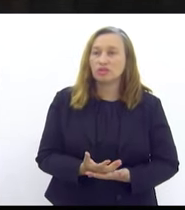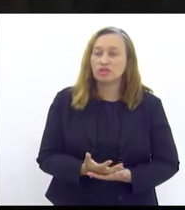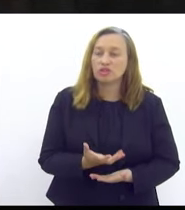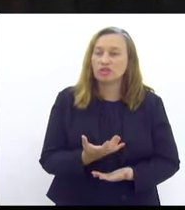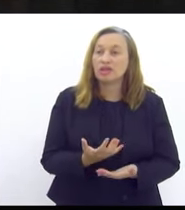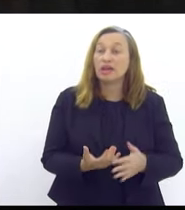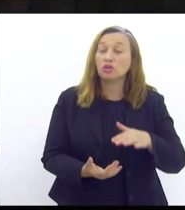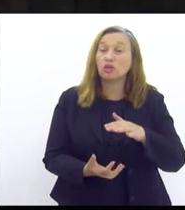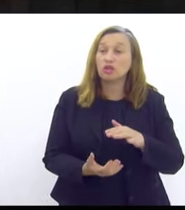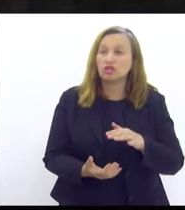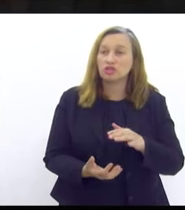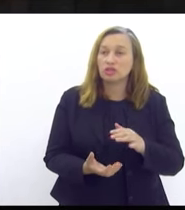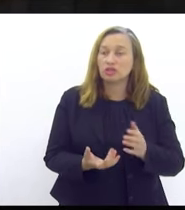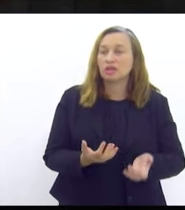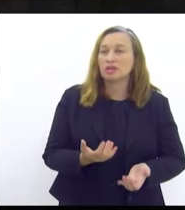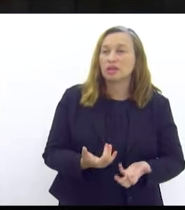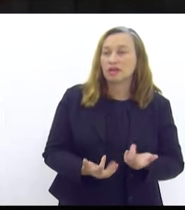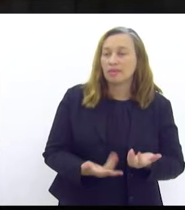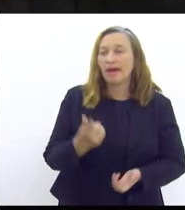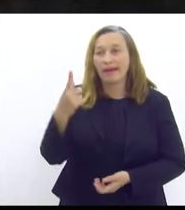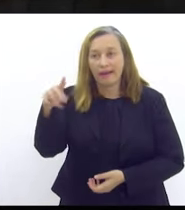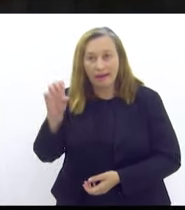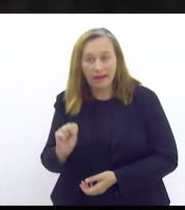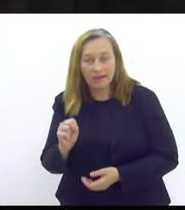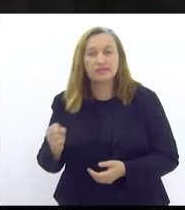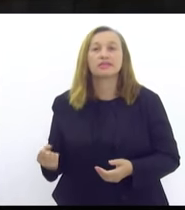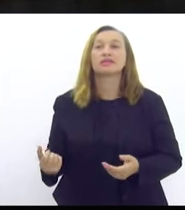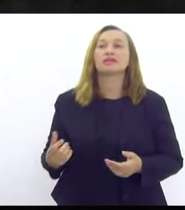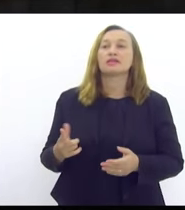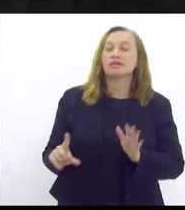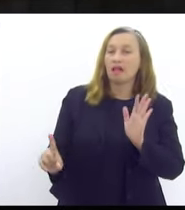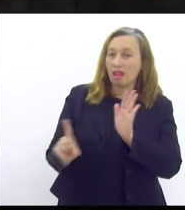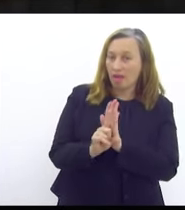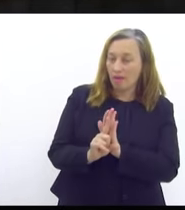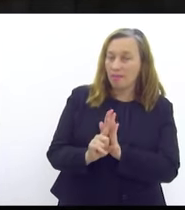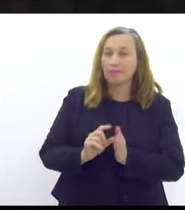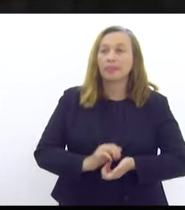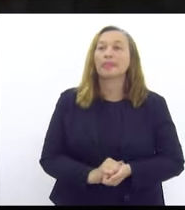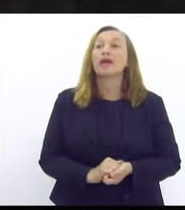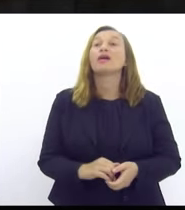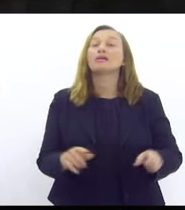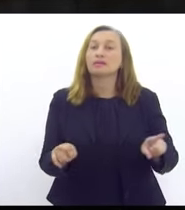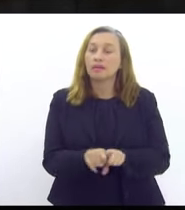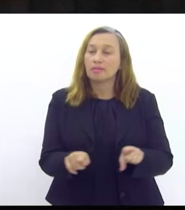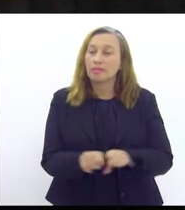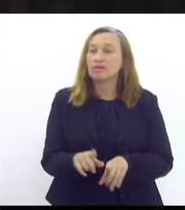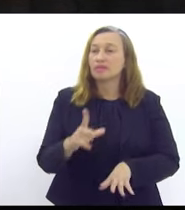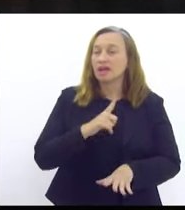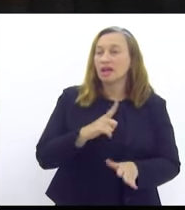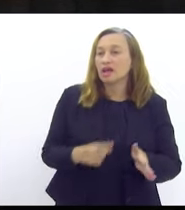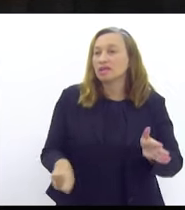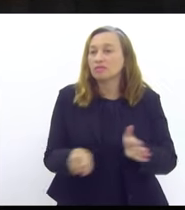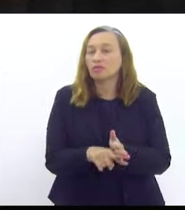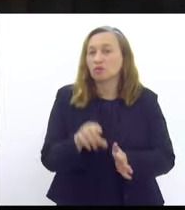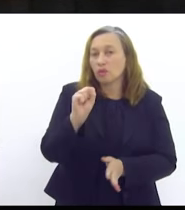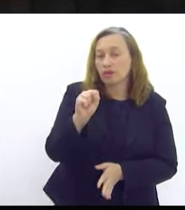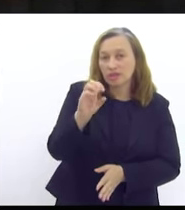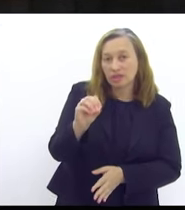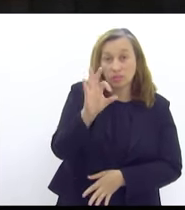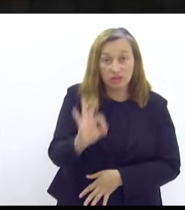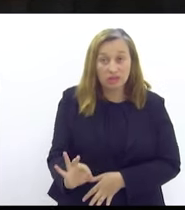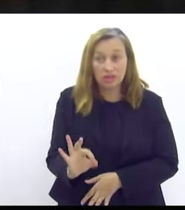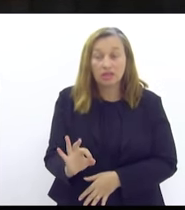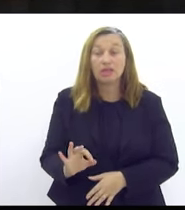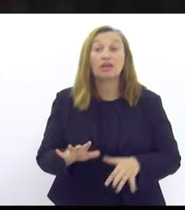limites regulamentados na legislação permitente, também terão redução de 80%.